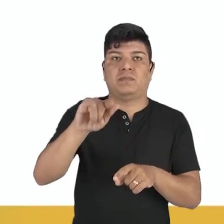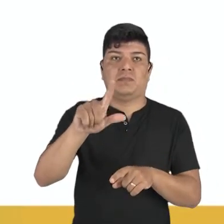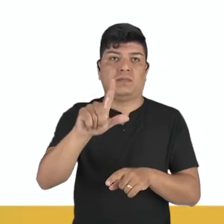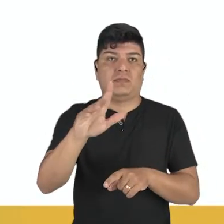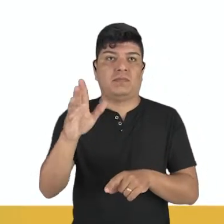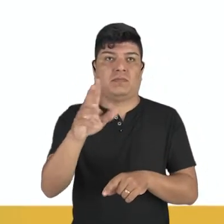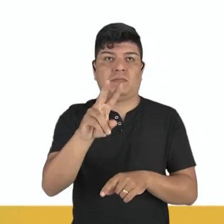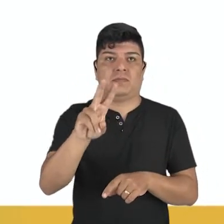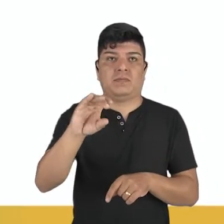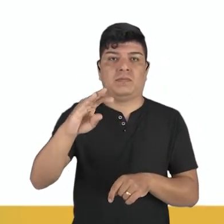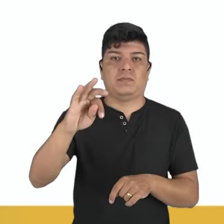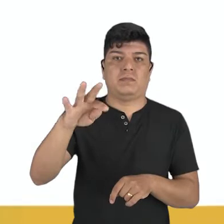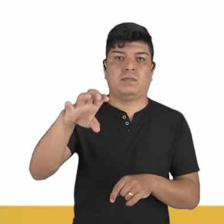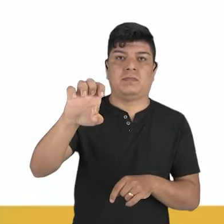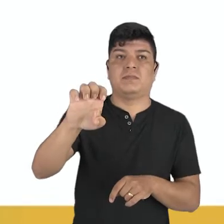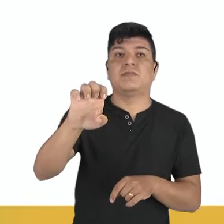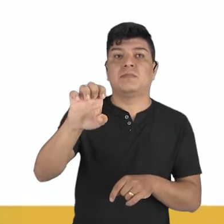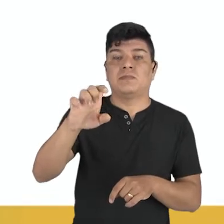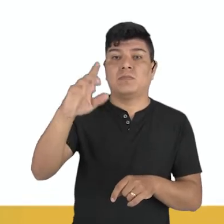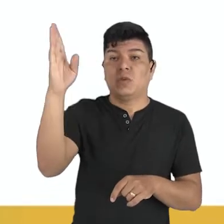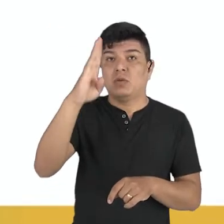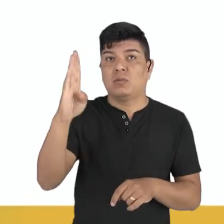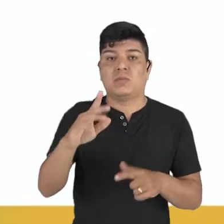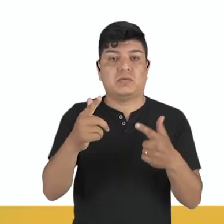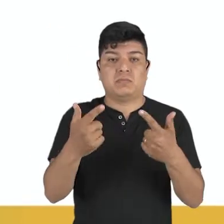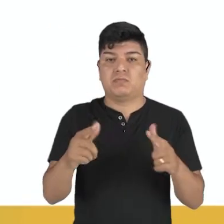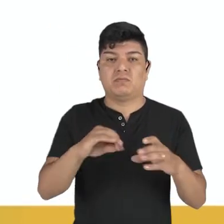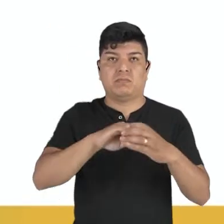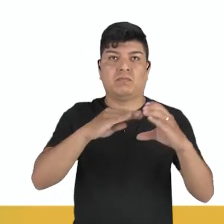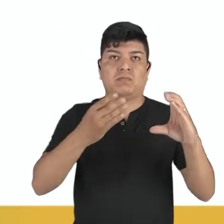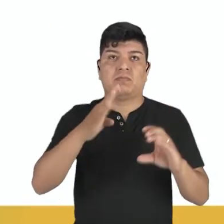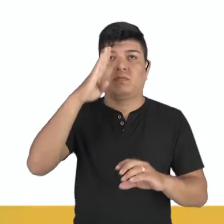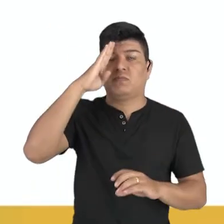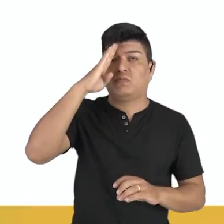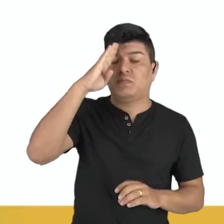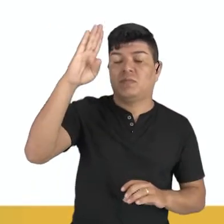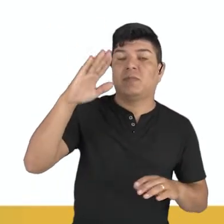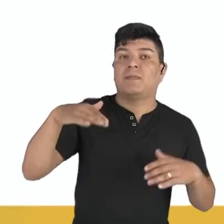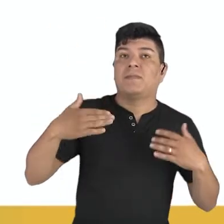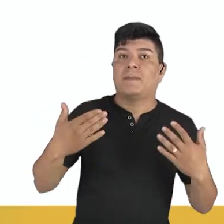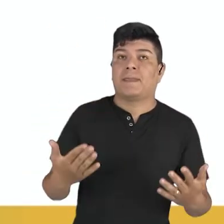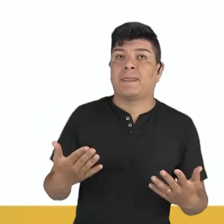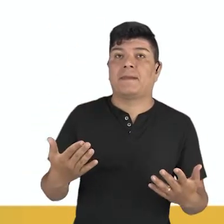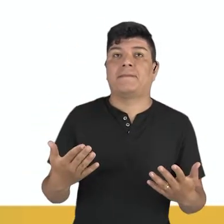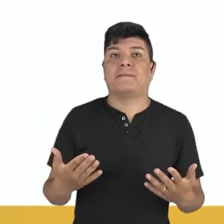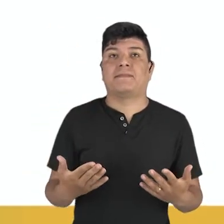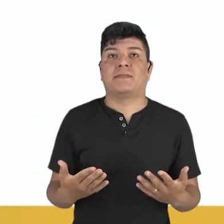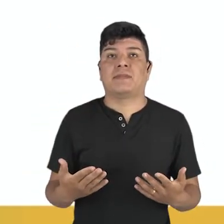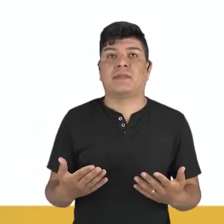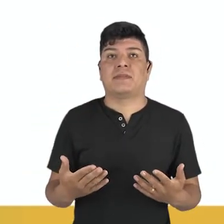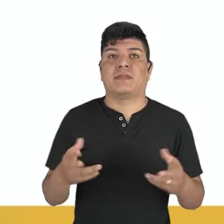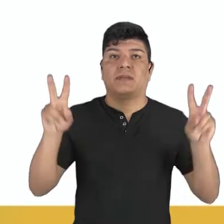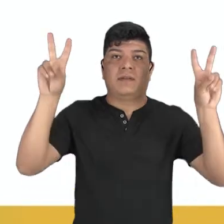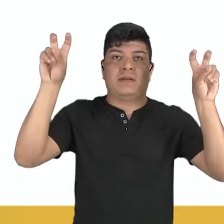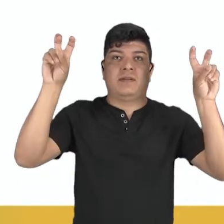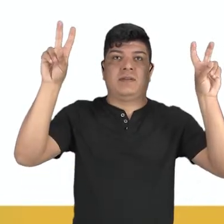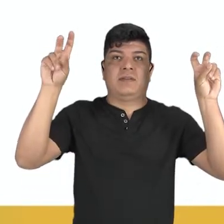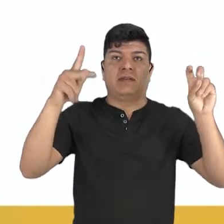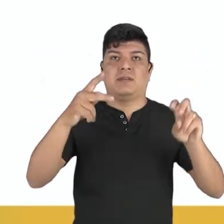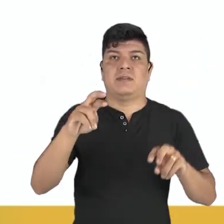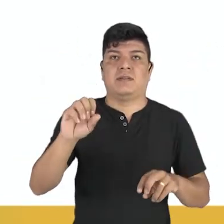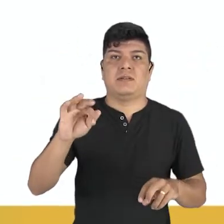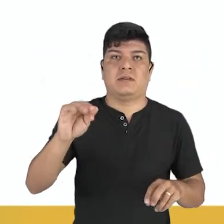Ainda não temos nenhuma marca de Literatura e as características que se principais são o que assuntos